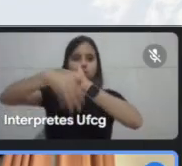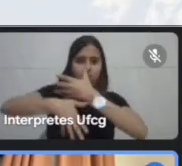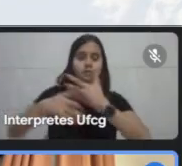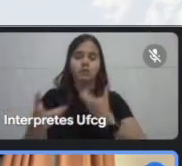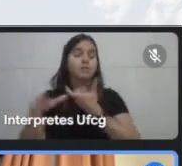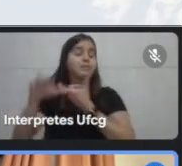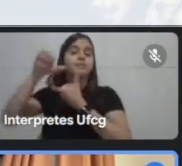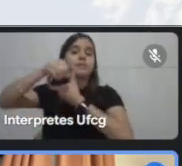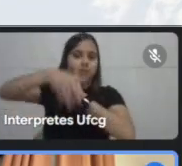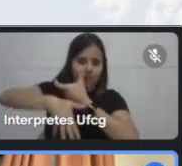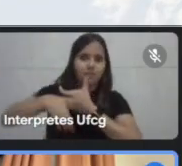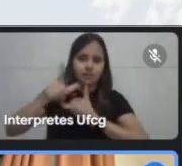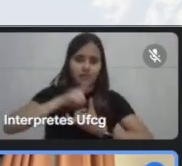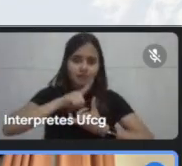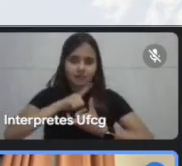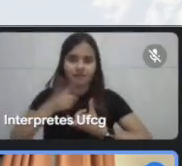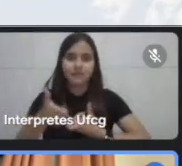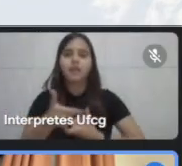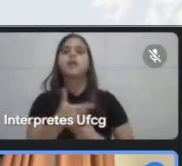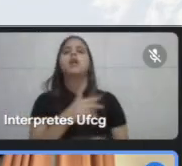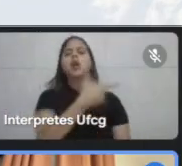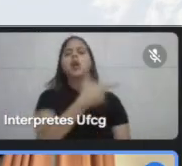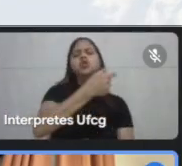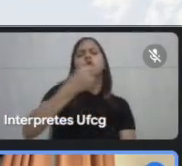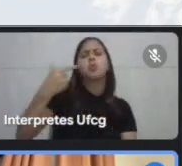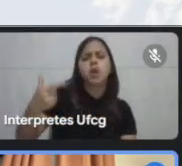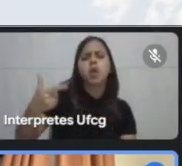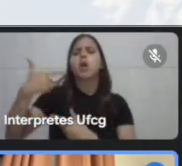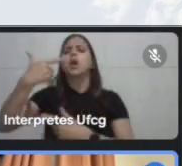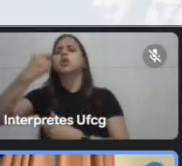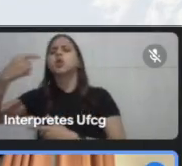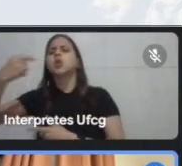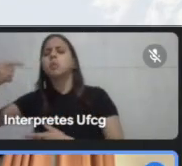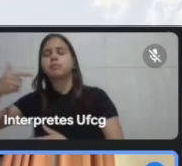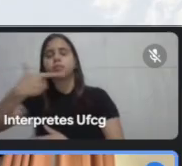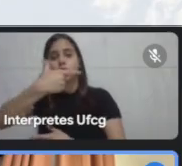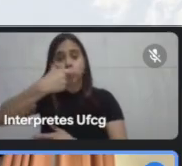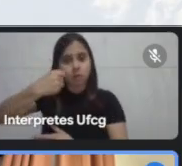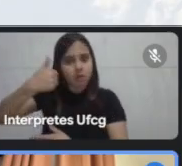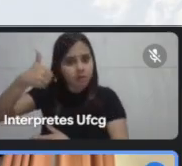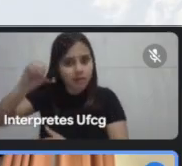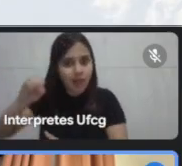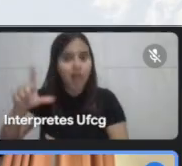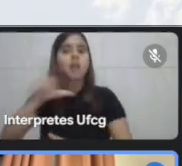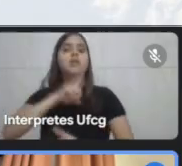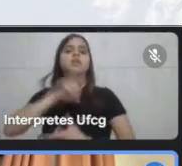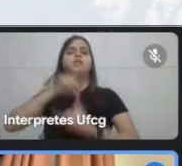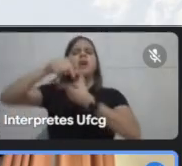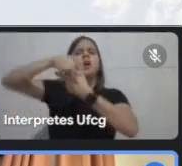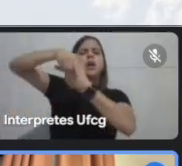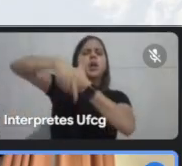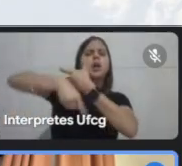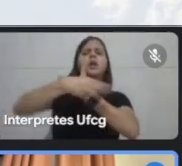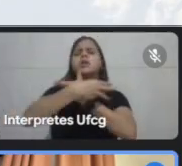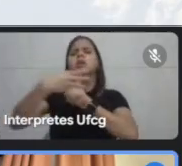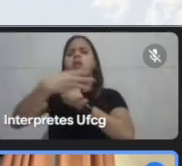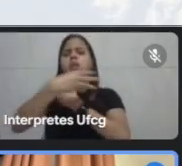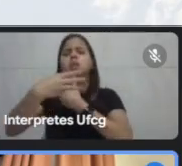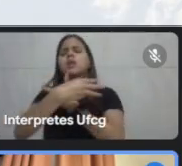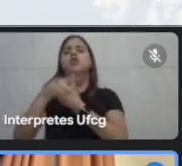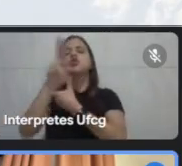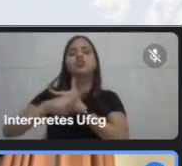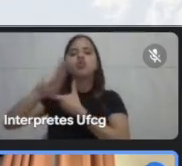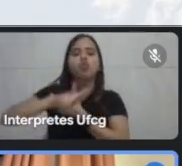aqui teria para 2010. Então, a gente faz uma reclassificação para simplificar. O Mapiomas tem 33 classes de uso e cobertura da